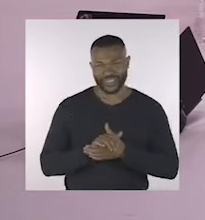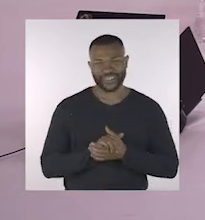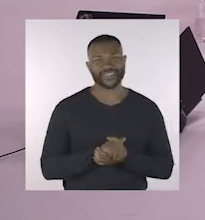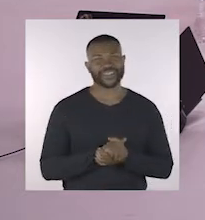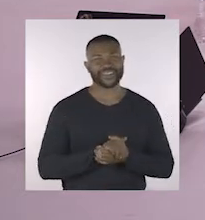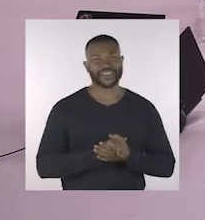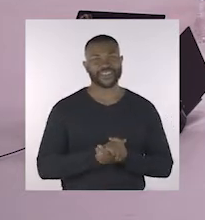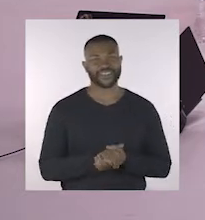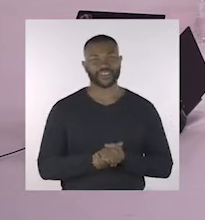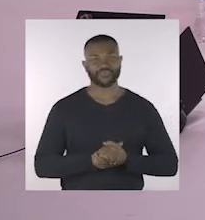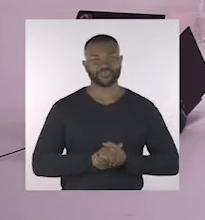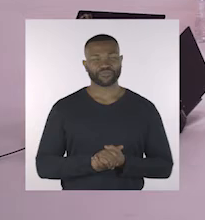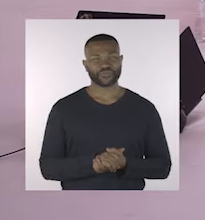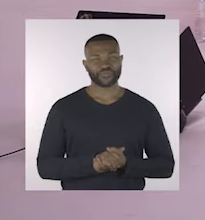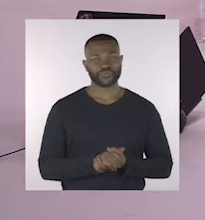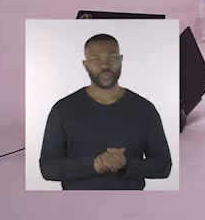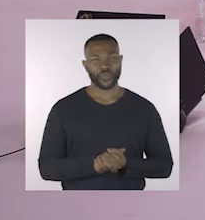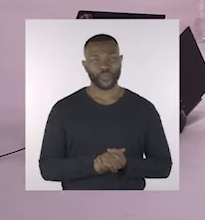parceria